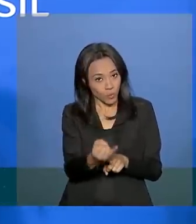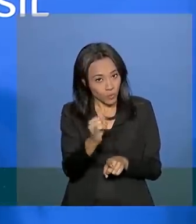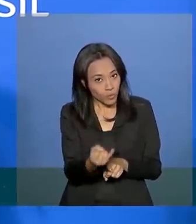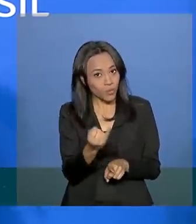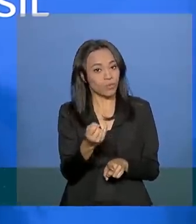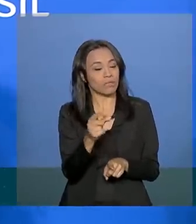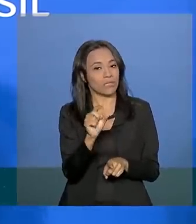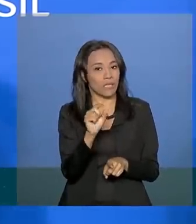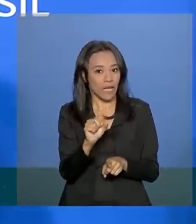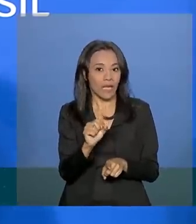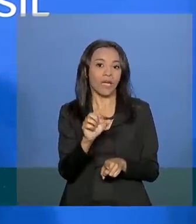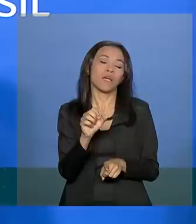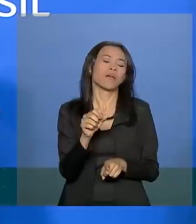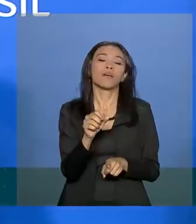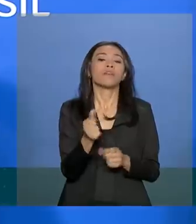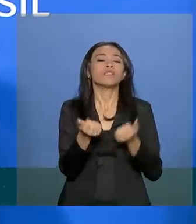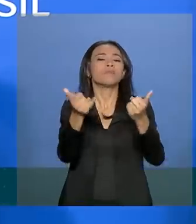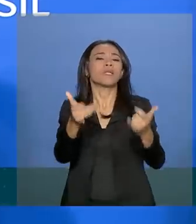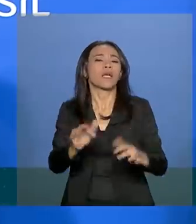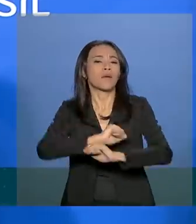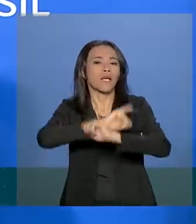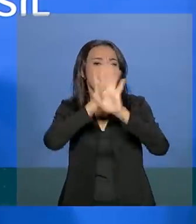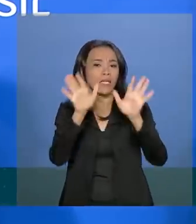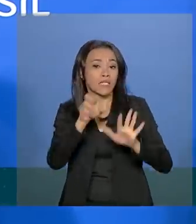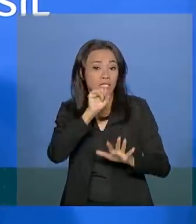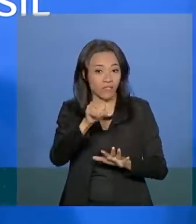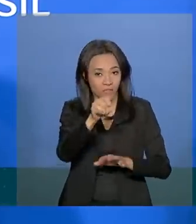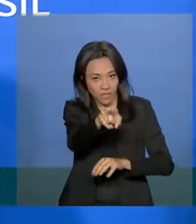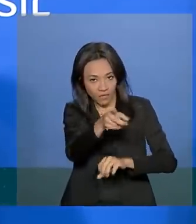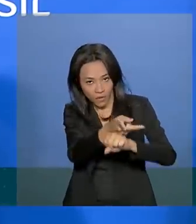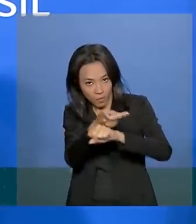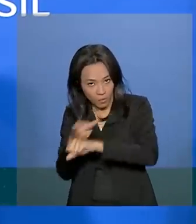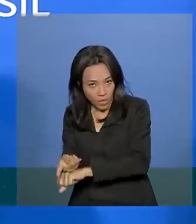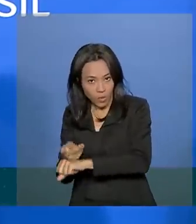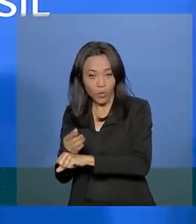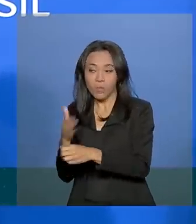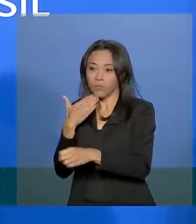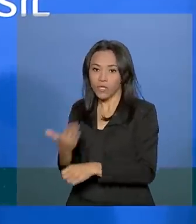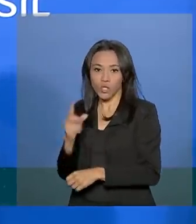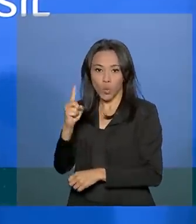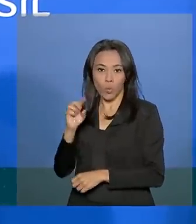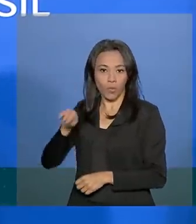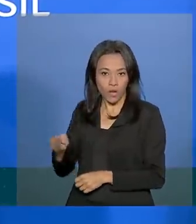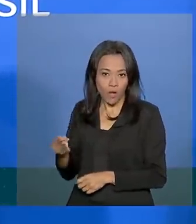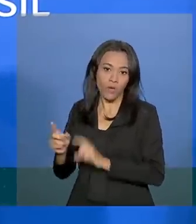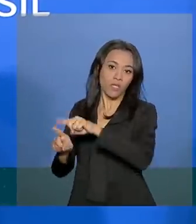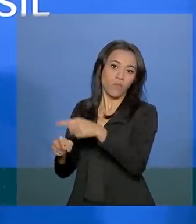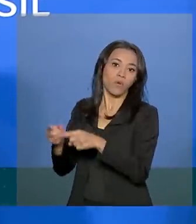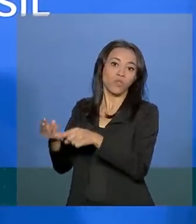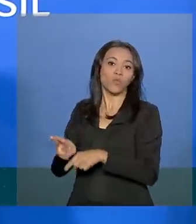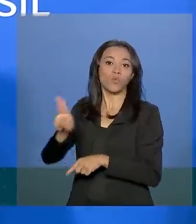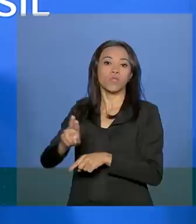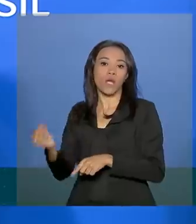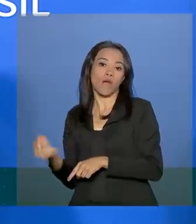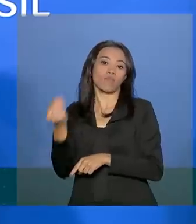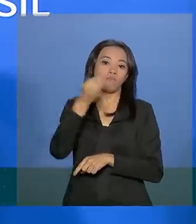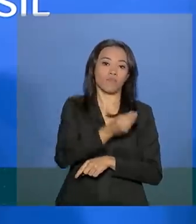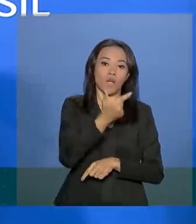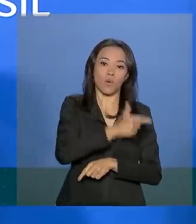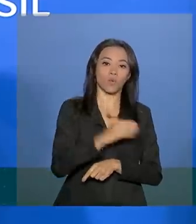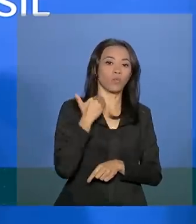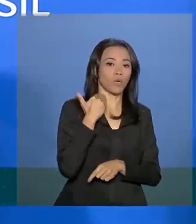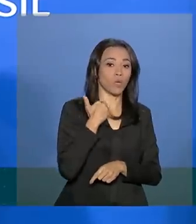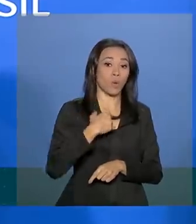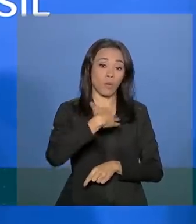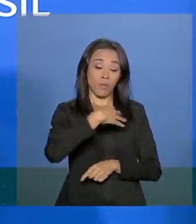falando de forma legal né que o forum banco pegar o milan emprestado e aplicar no outro banco pega emprestado a